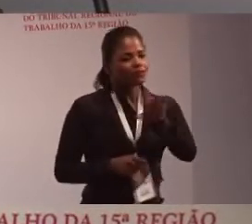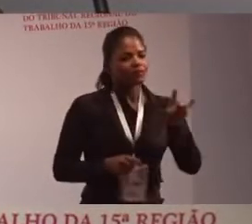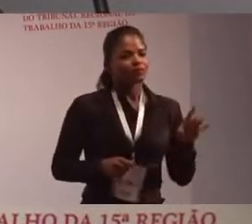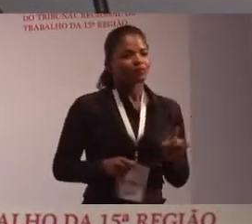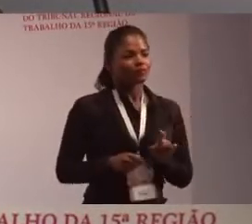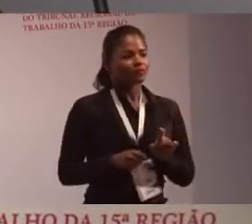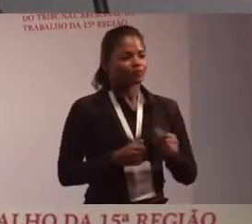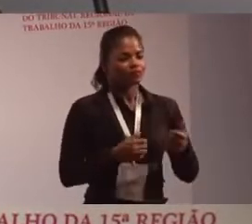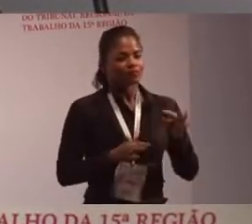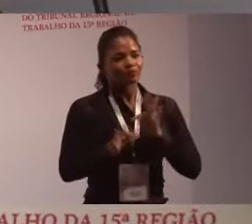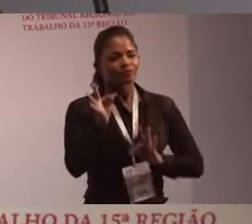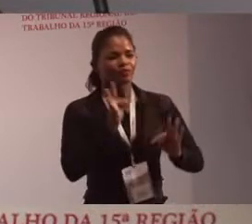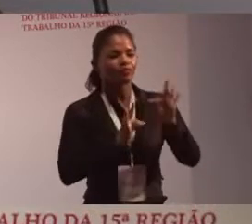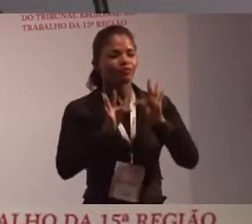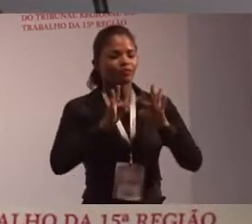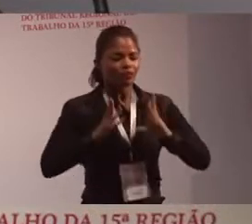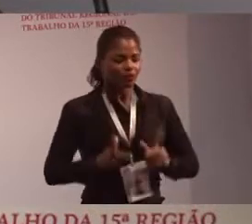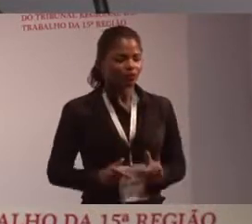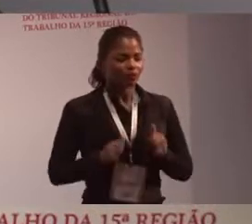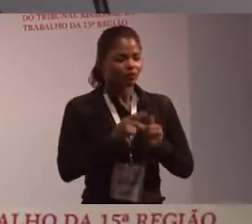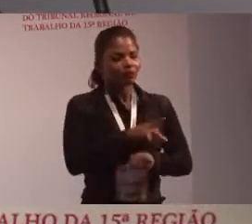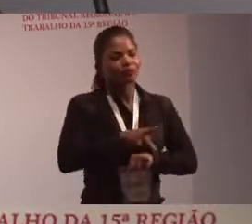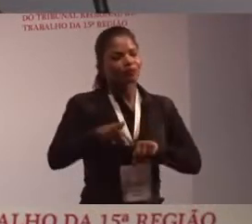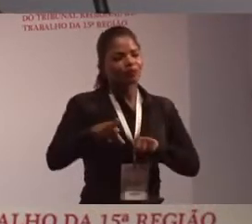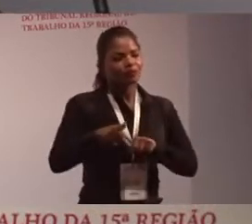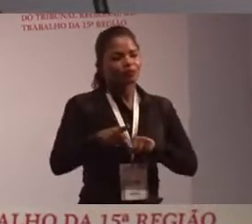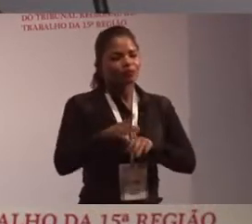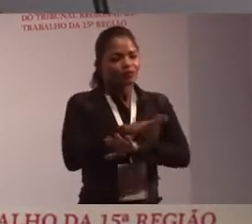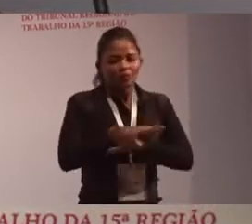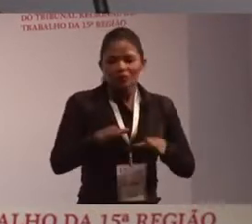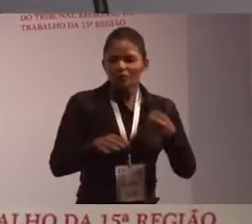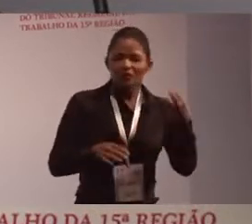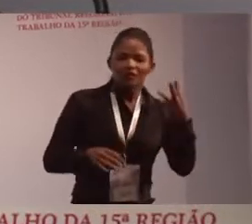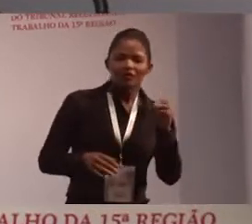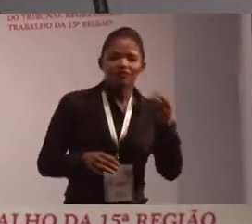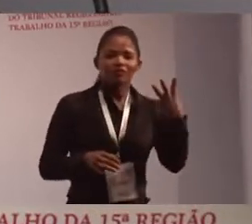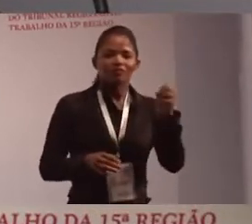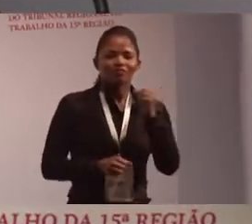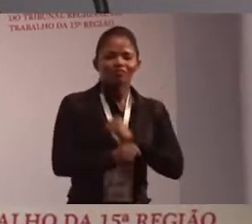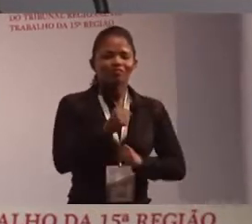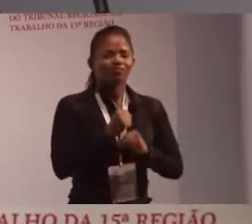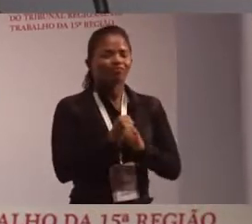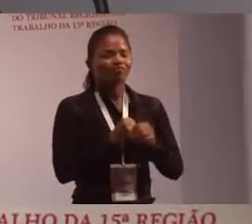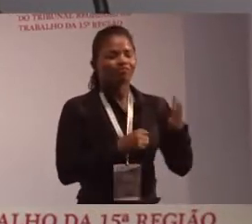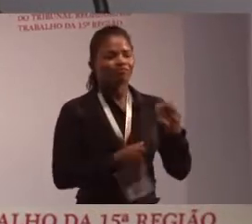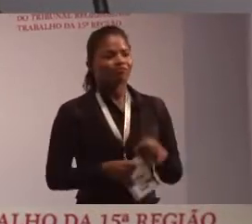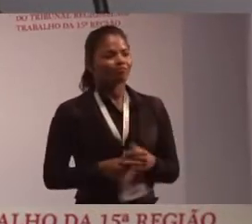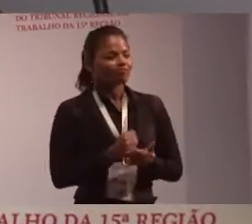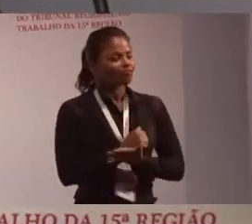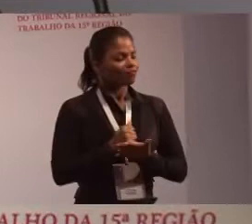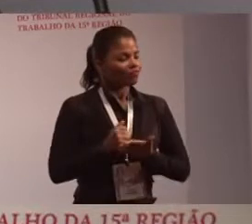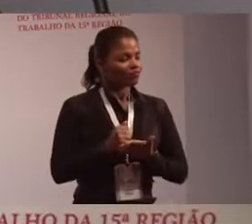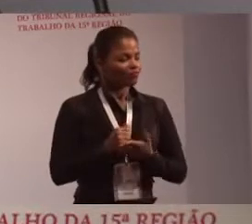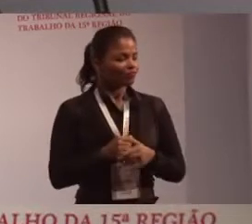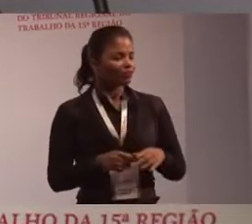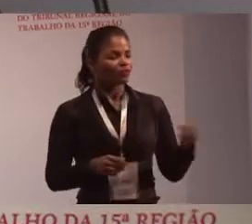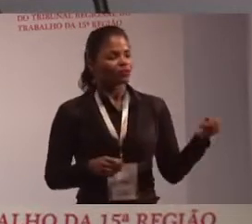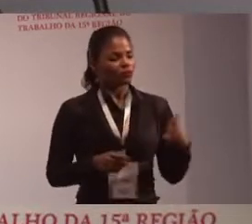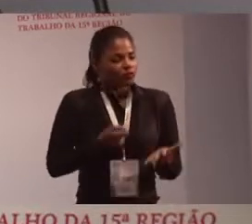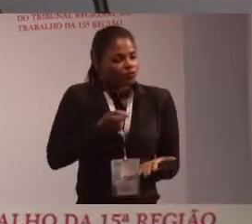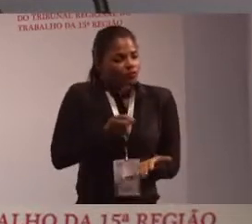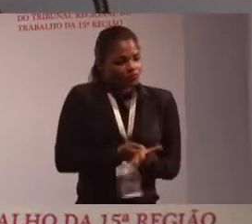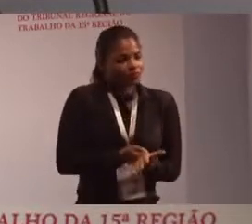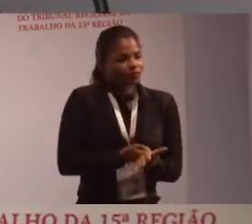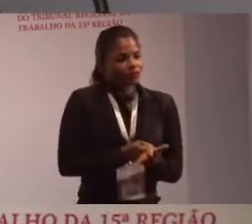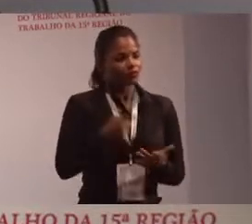competência técnica pura que já predominou há 30, 40 anos, ela vai ser cada vez mais exigente, nós